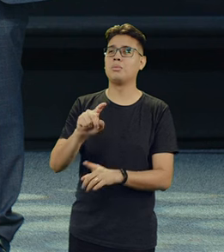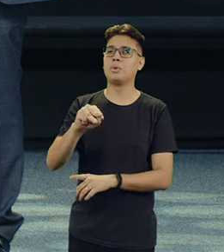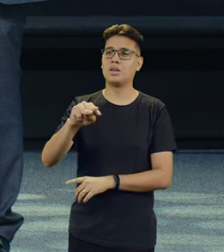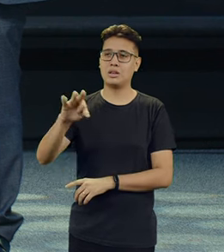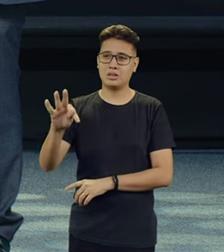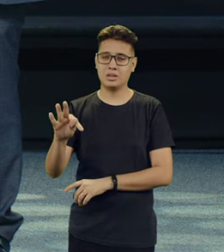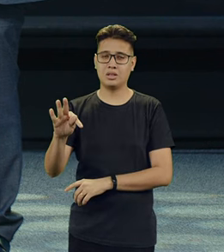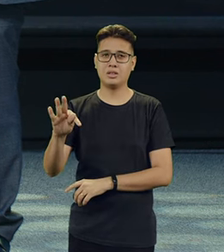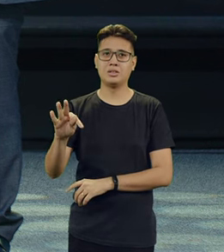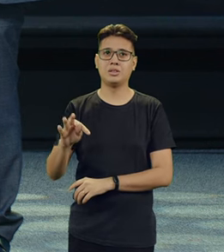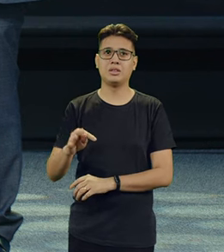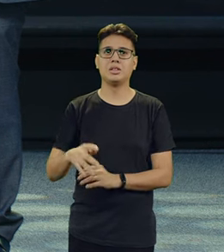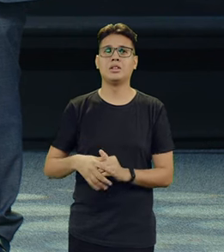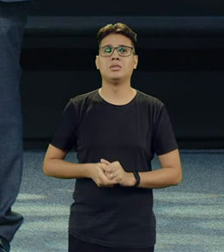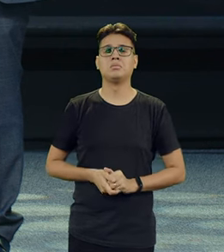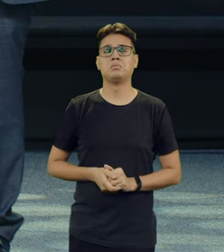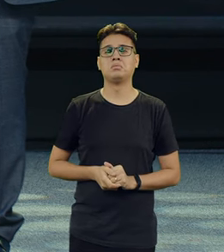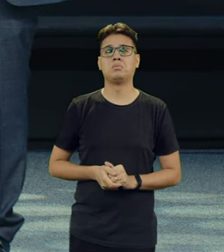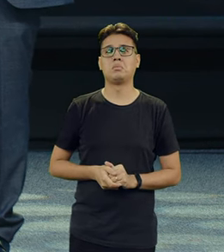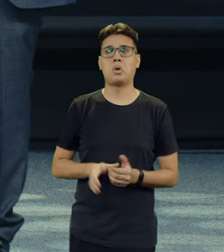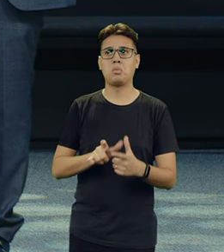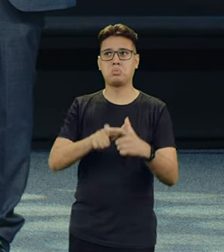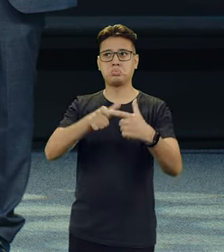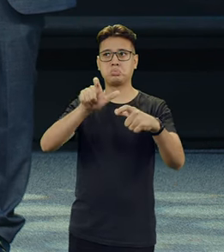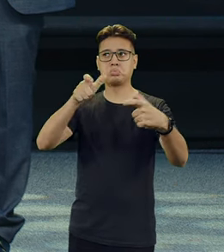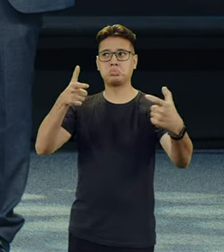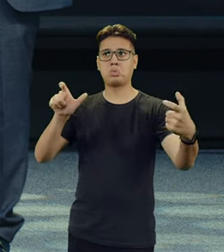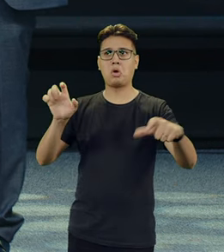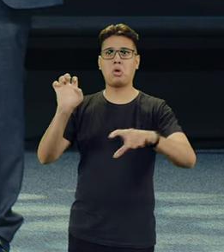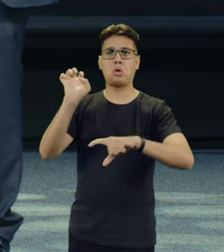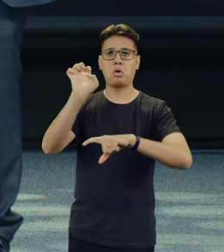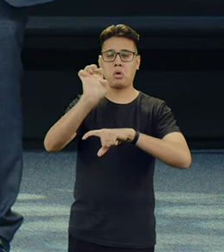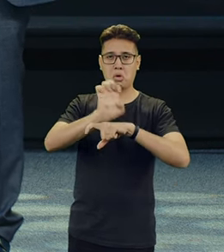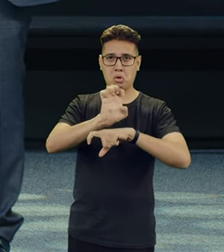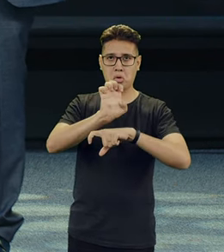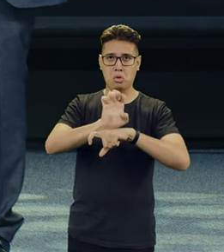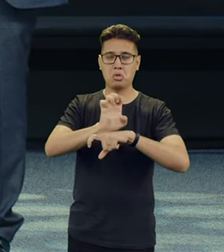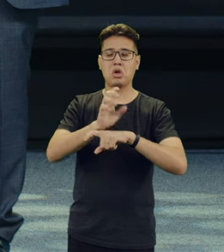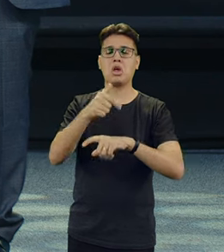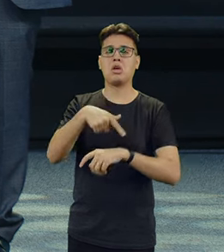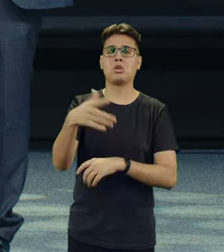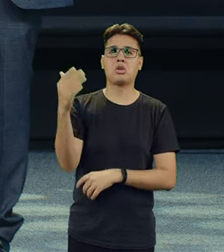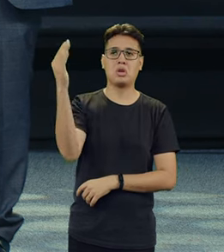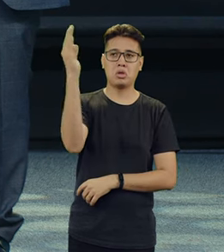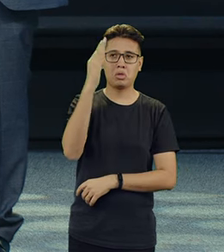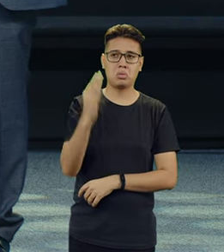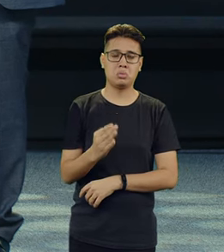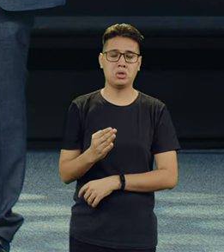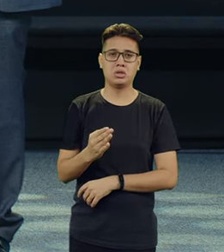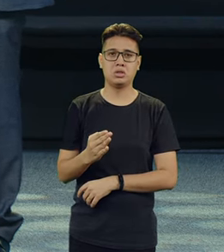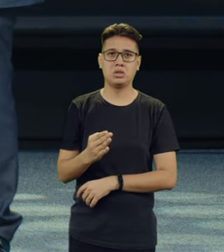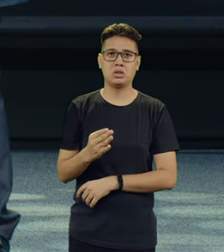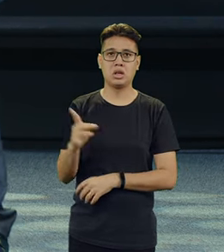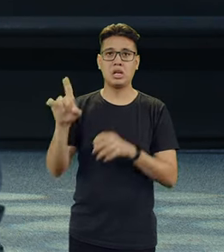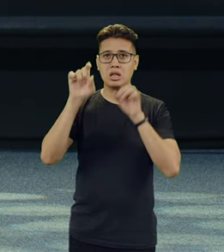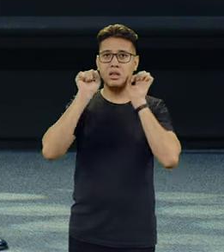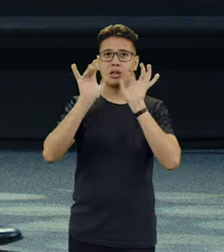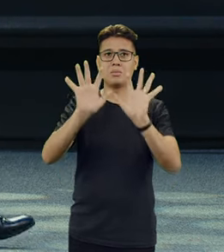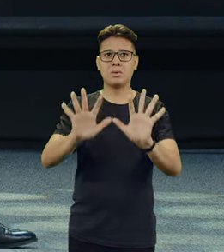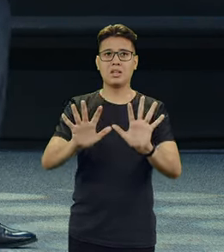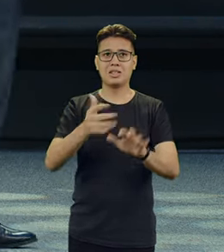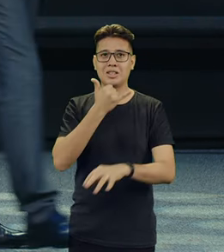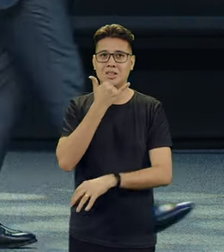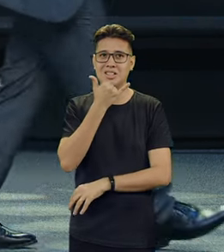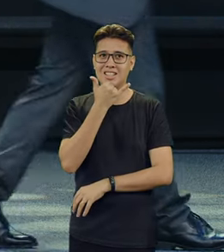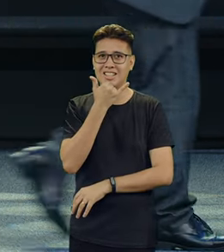É um dos maiores estados do Brasil. Obrigado, irmão. Deus abençoe, viu? Amém.